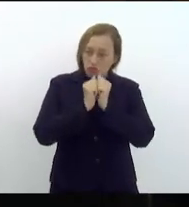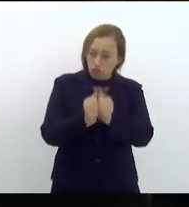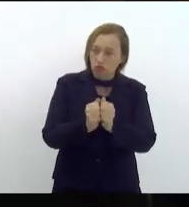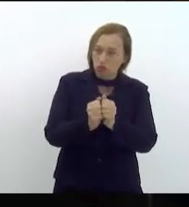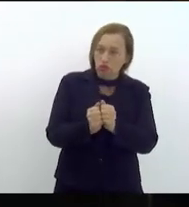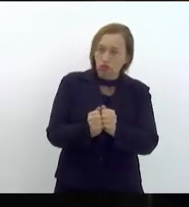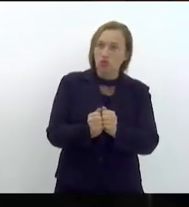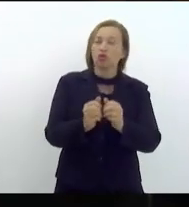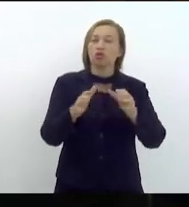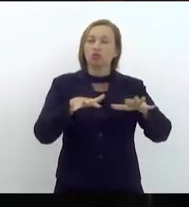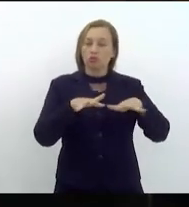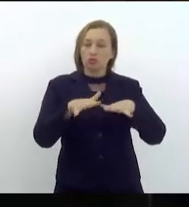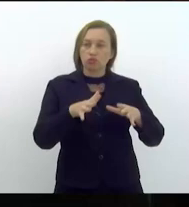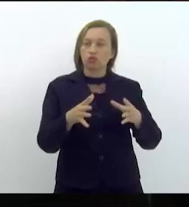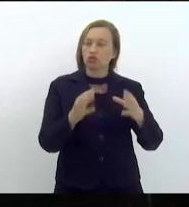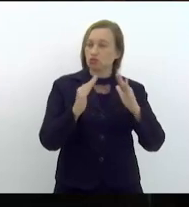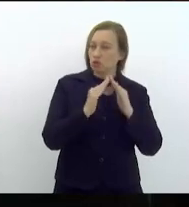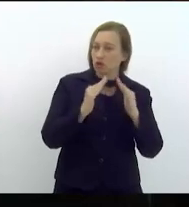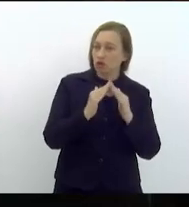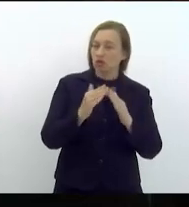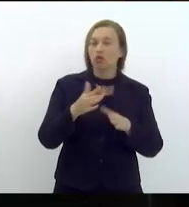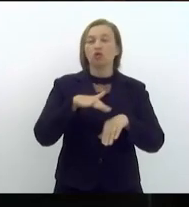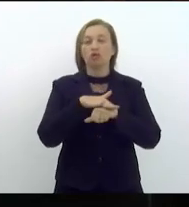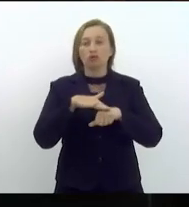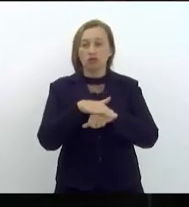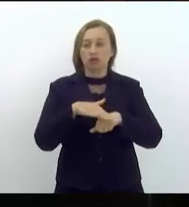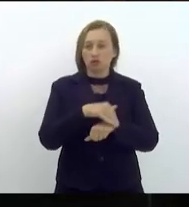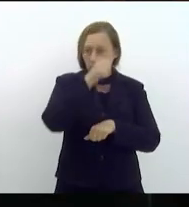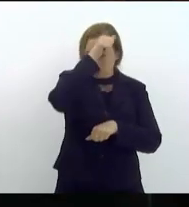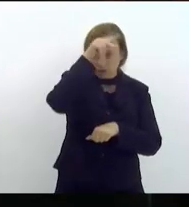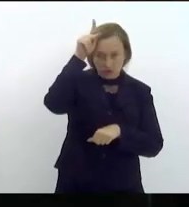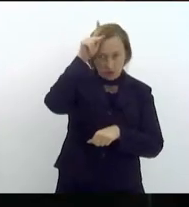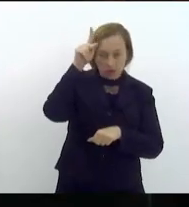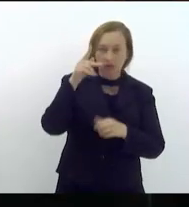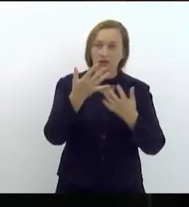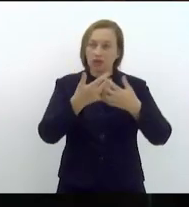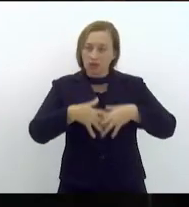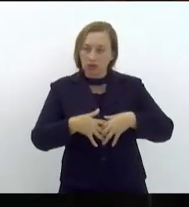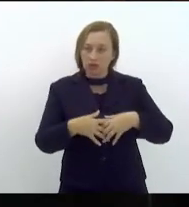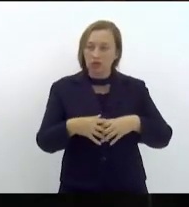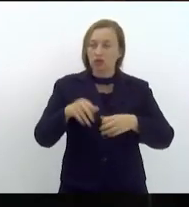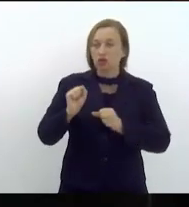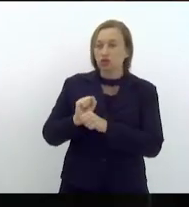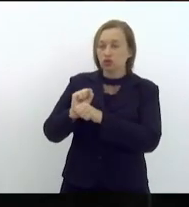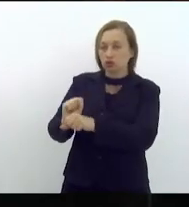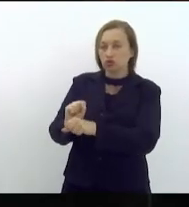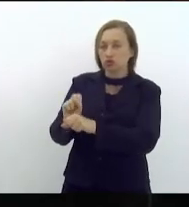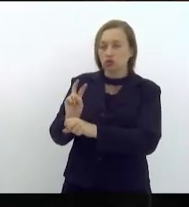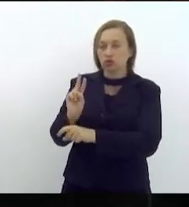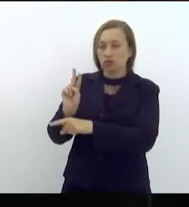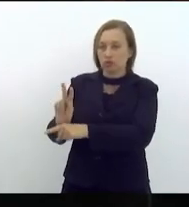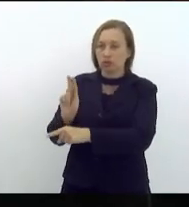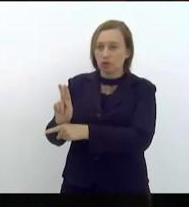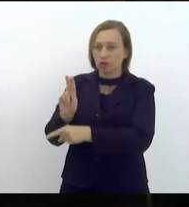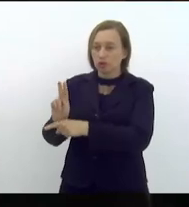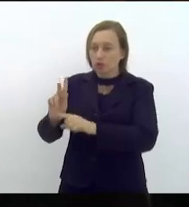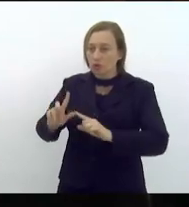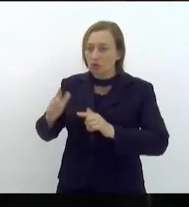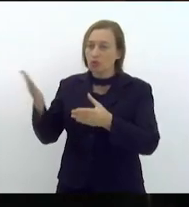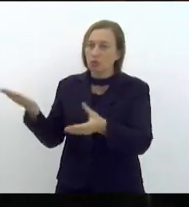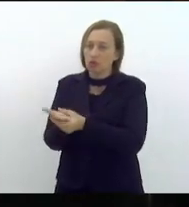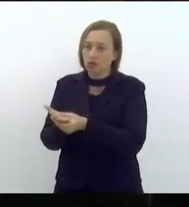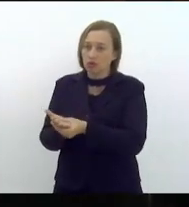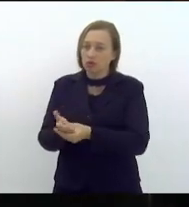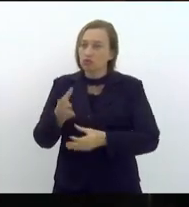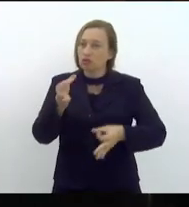os movimentos de moradia conversamos com a Prefeitura de Petrópolis e a prefeitura por meio da sua procuradoria ingressou com ação na